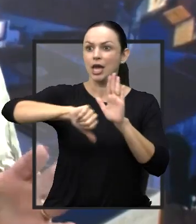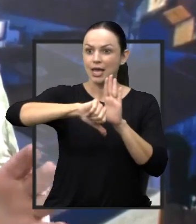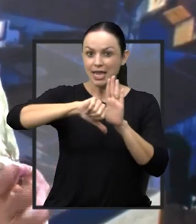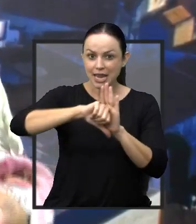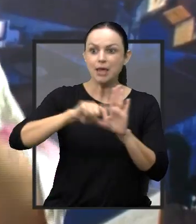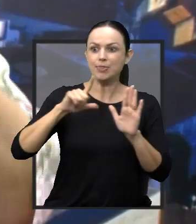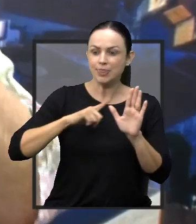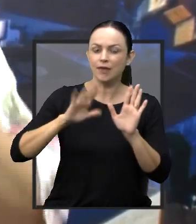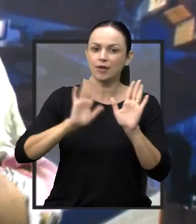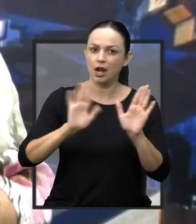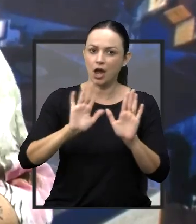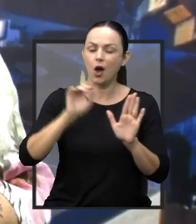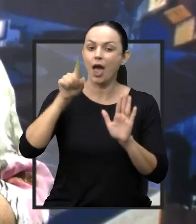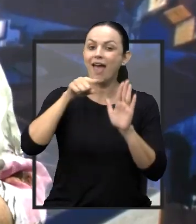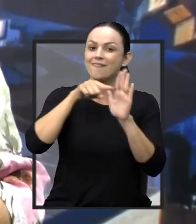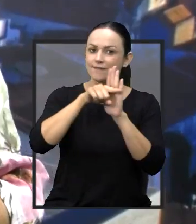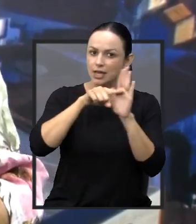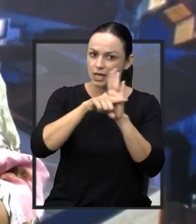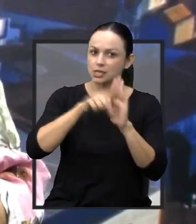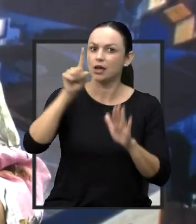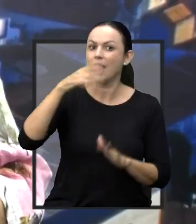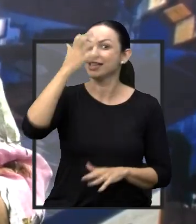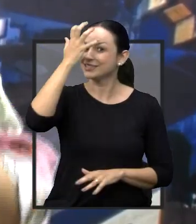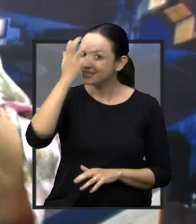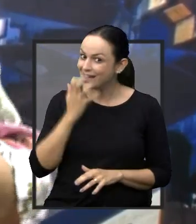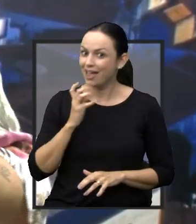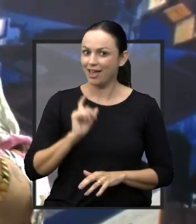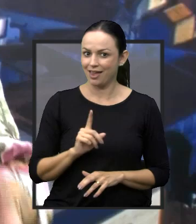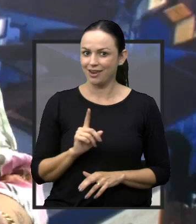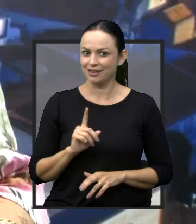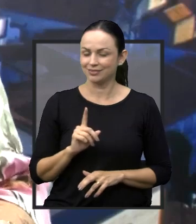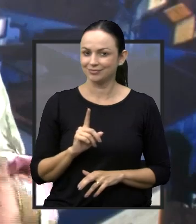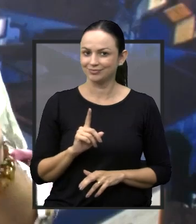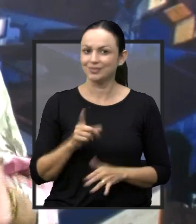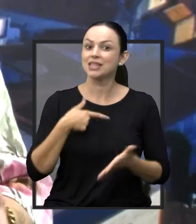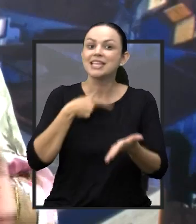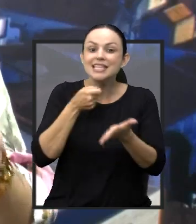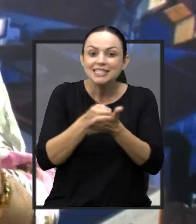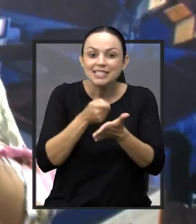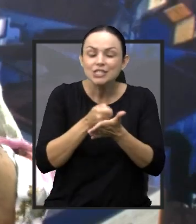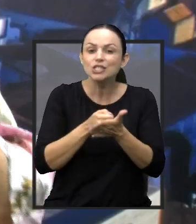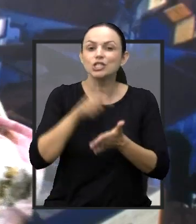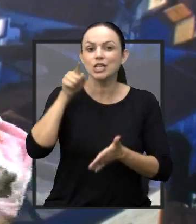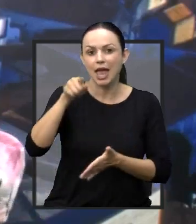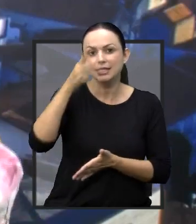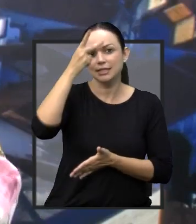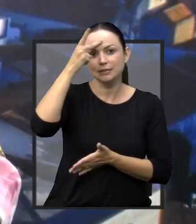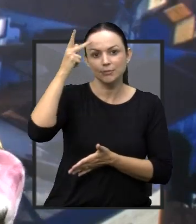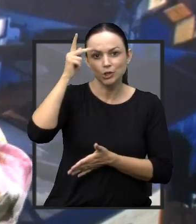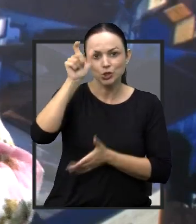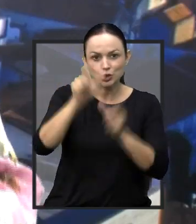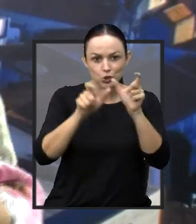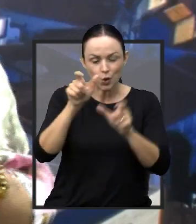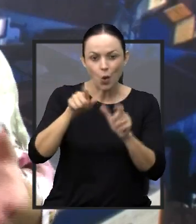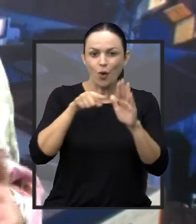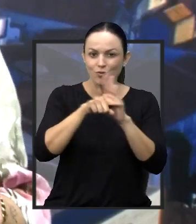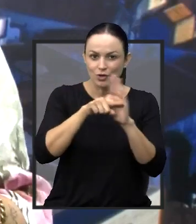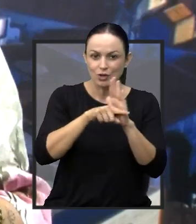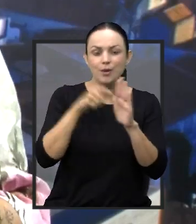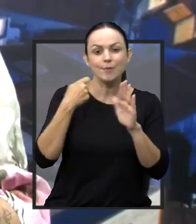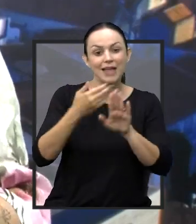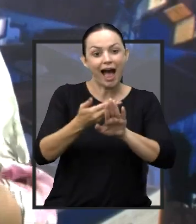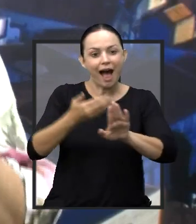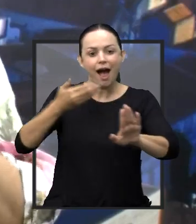aconteceu, não há nada disso. Mas é uma investigação séria. E nós exigimos que essas pessoas sejam afastadas do convívio